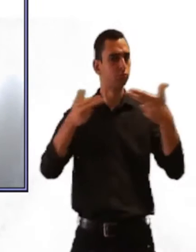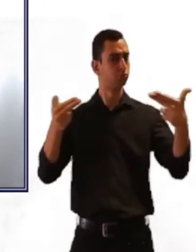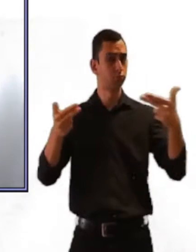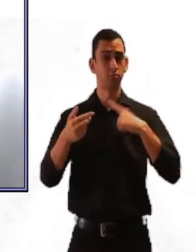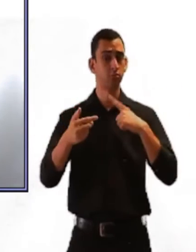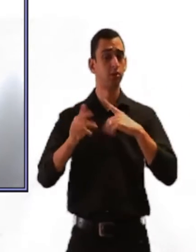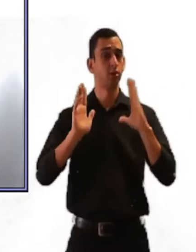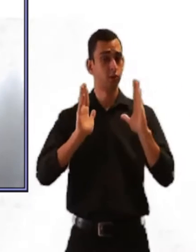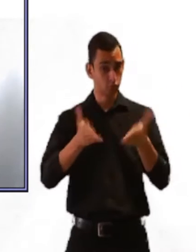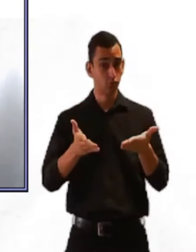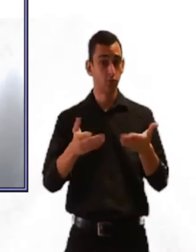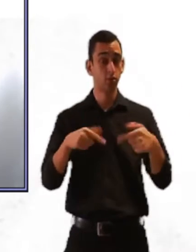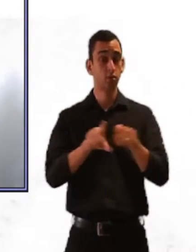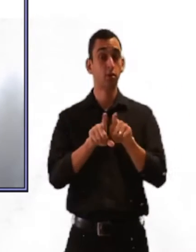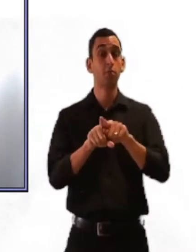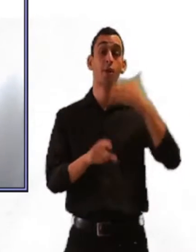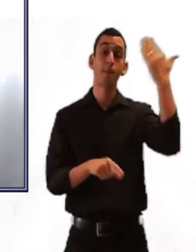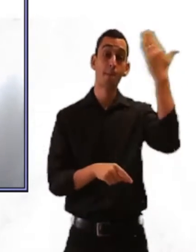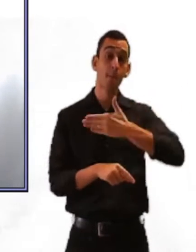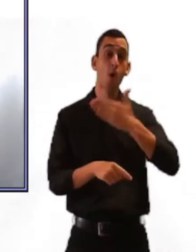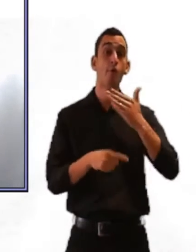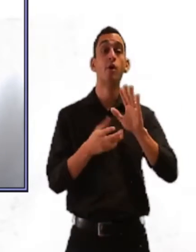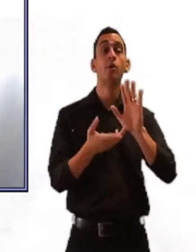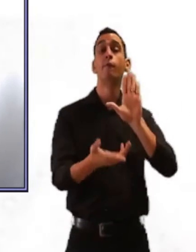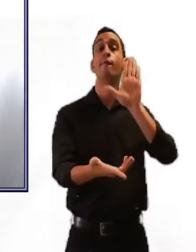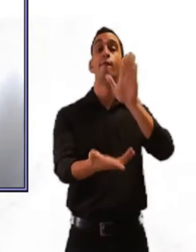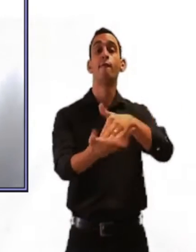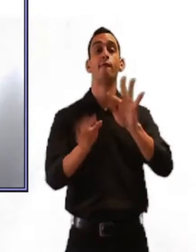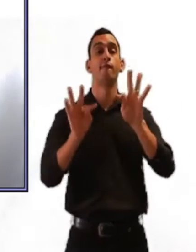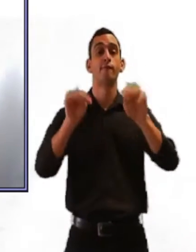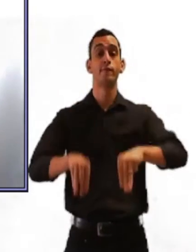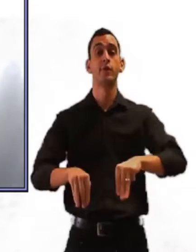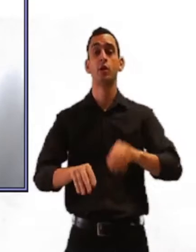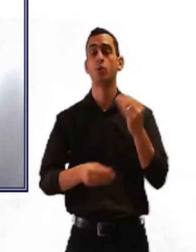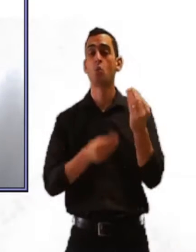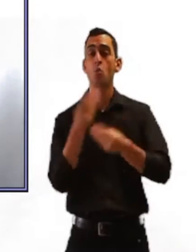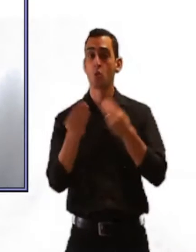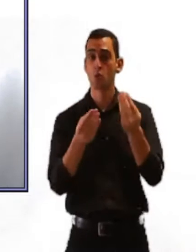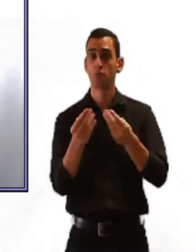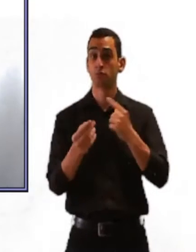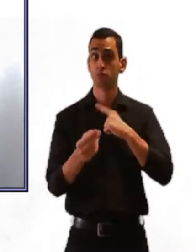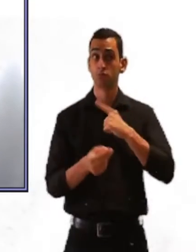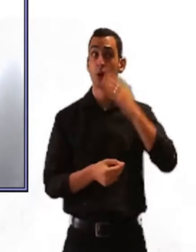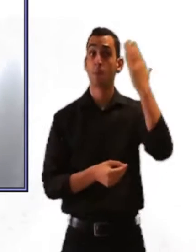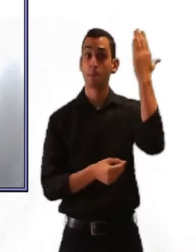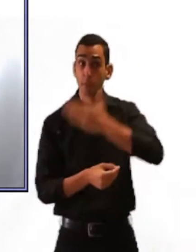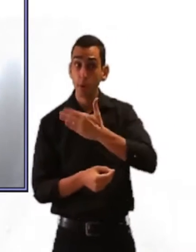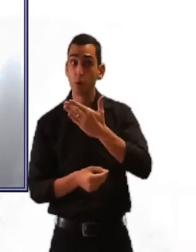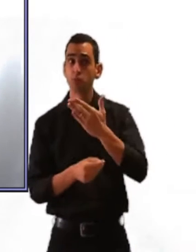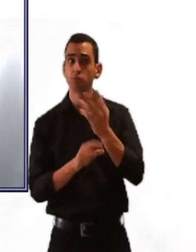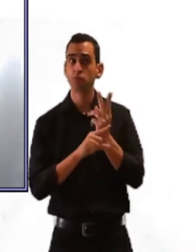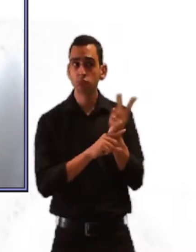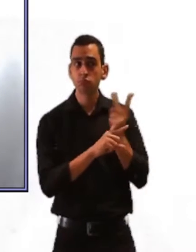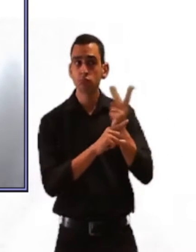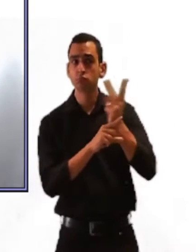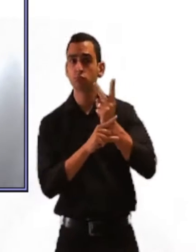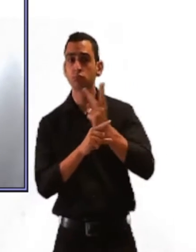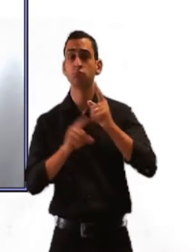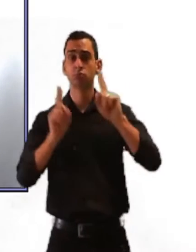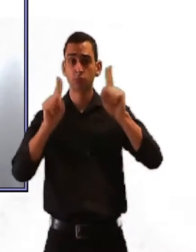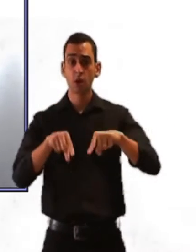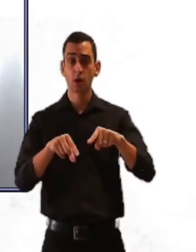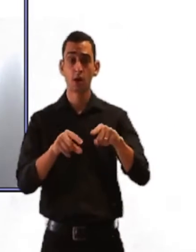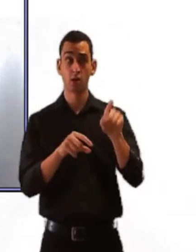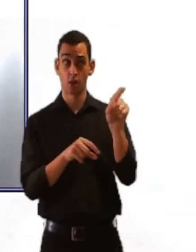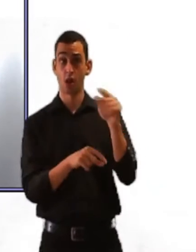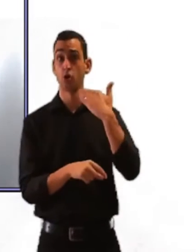da prova como resultado, ou seja, busca-se a prova, busca-se os meios de prova para formar a